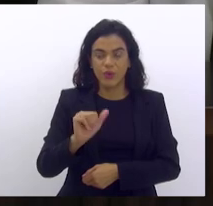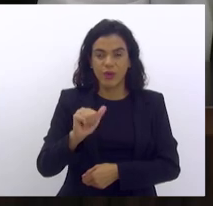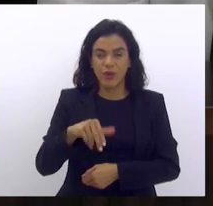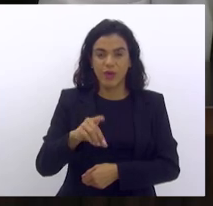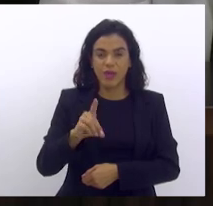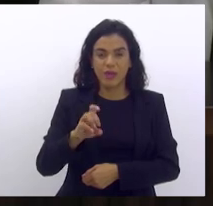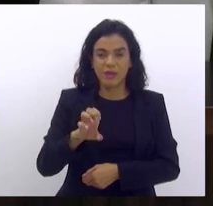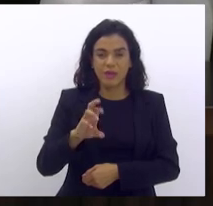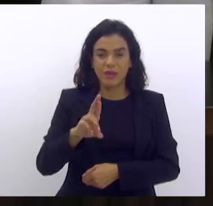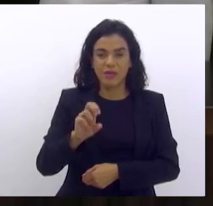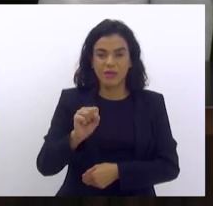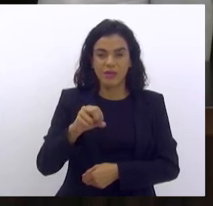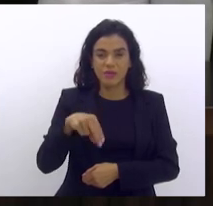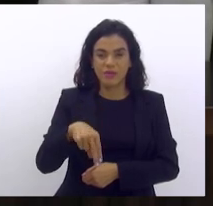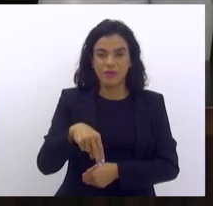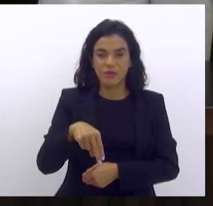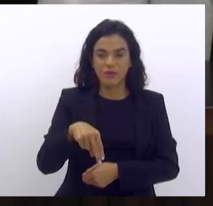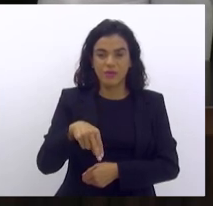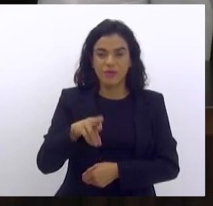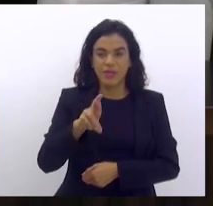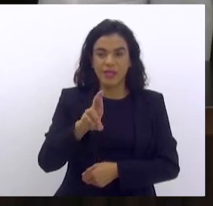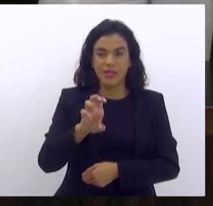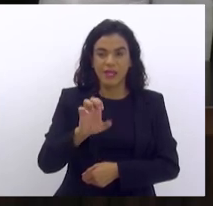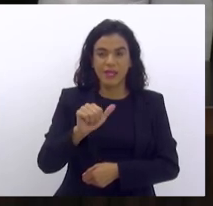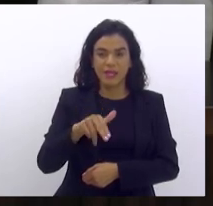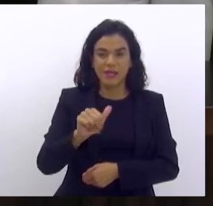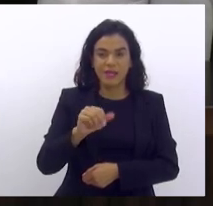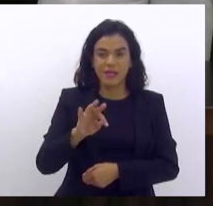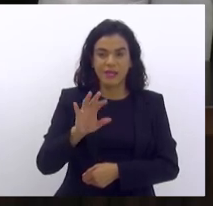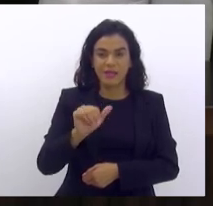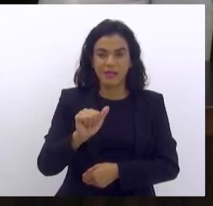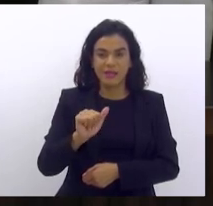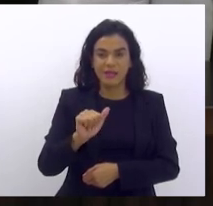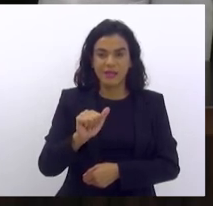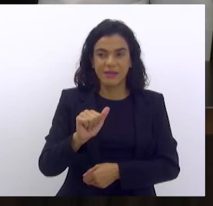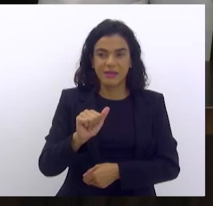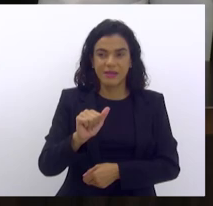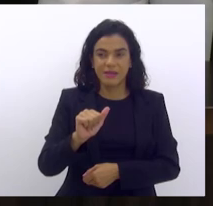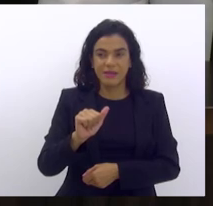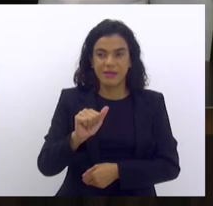Anderson Moraes, Renata Souza,